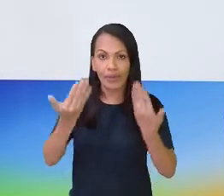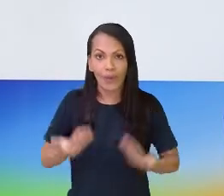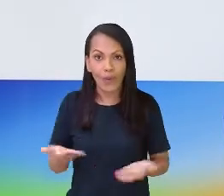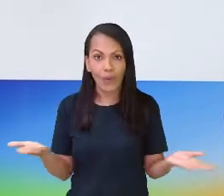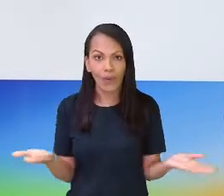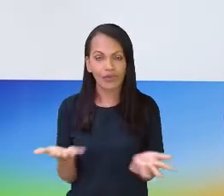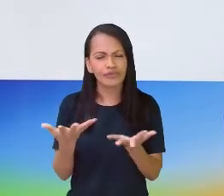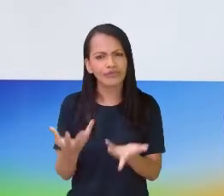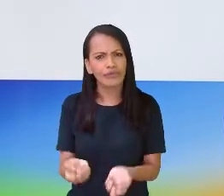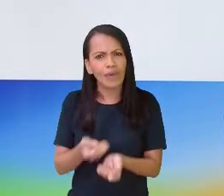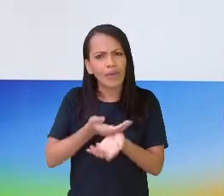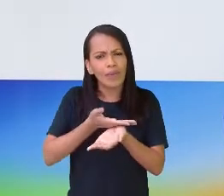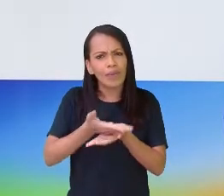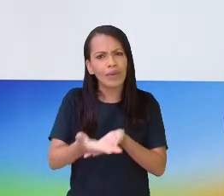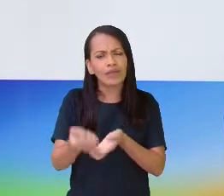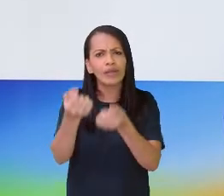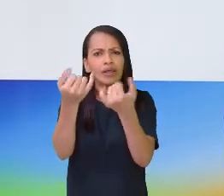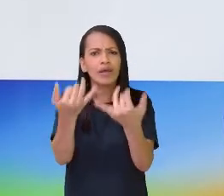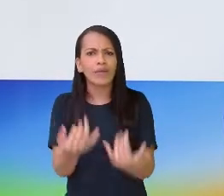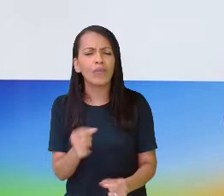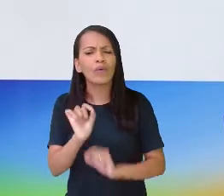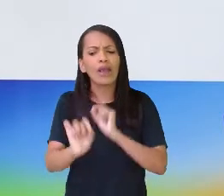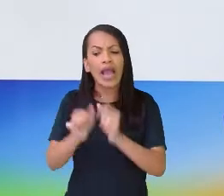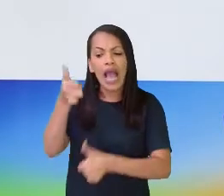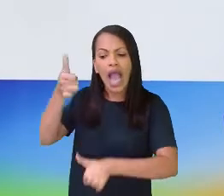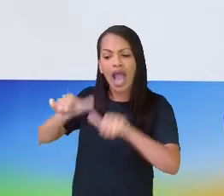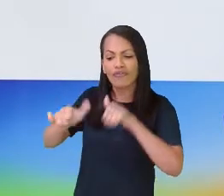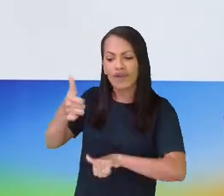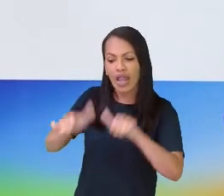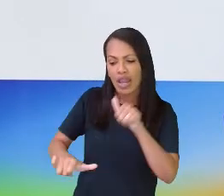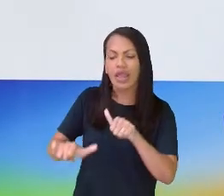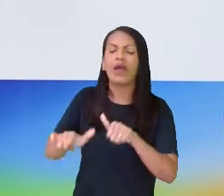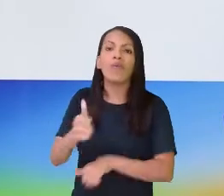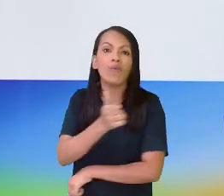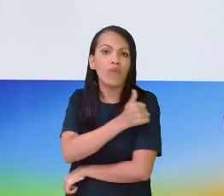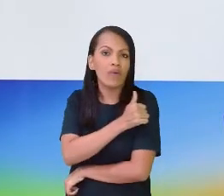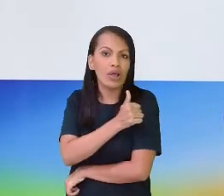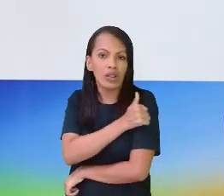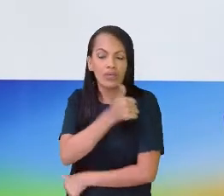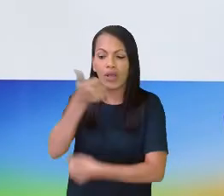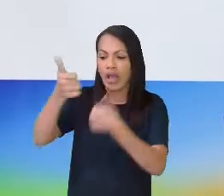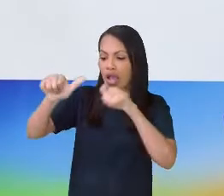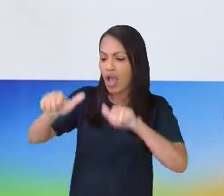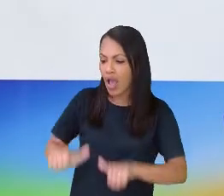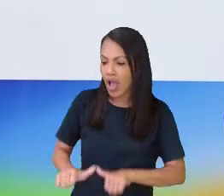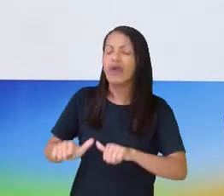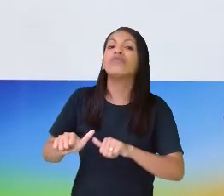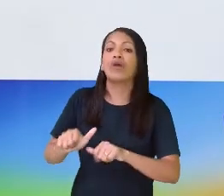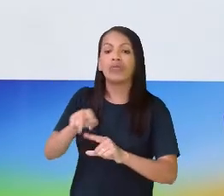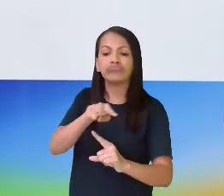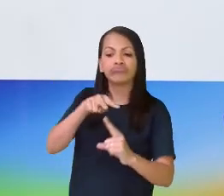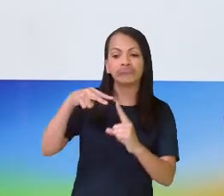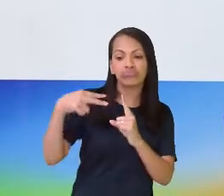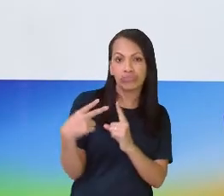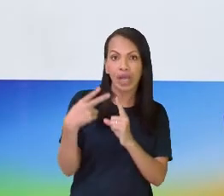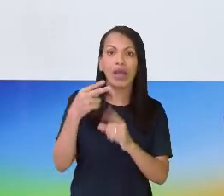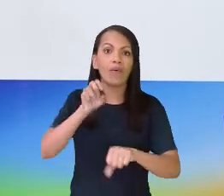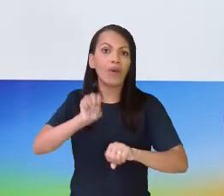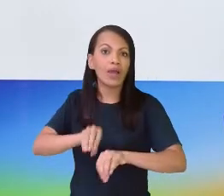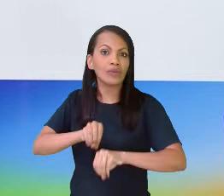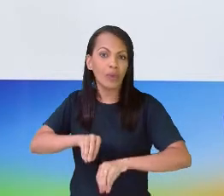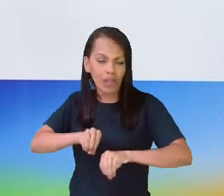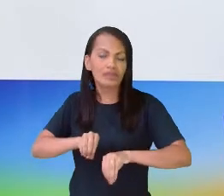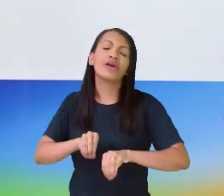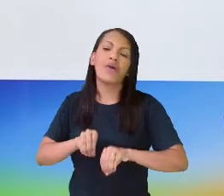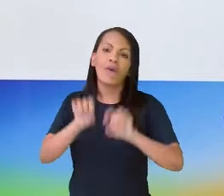hoje vai começar falando sobre avaliação, né? Então, avaliação no viés da educação especial, a gente